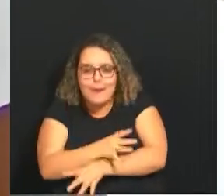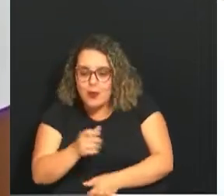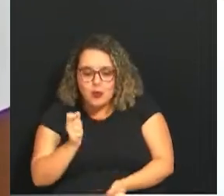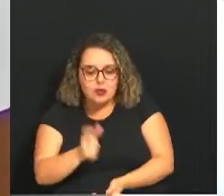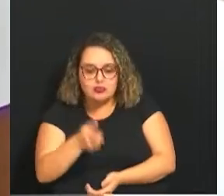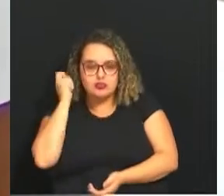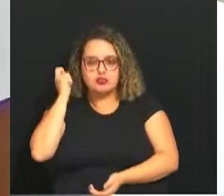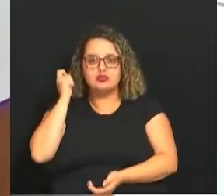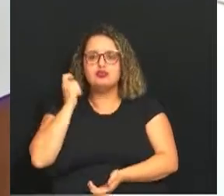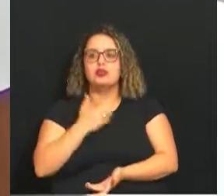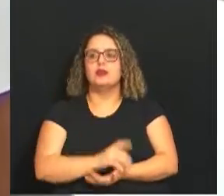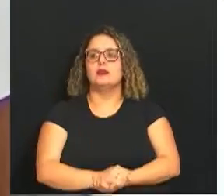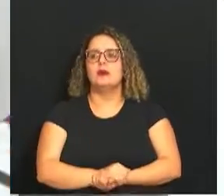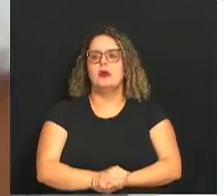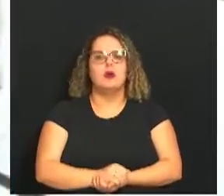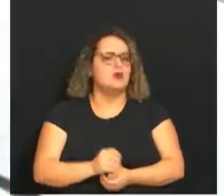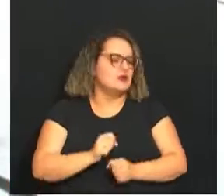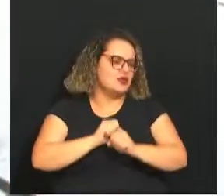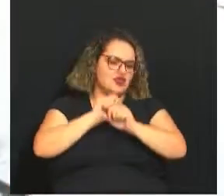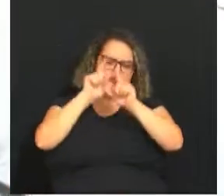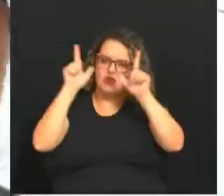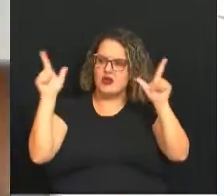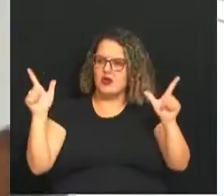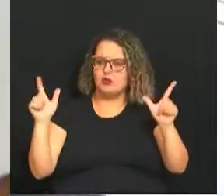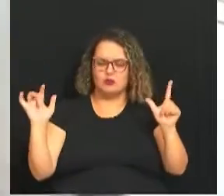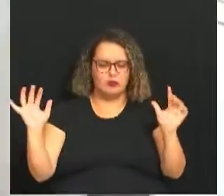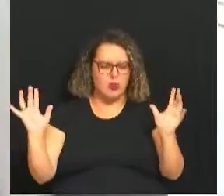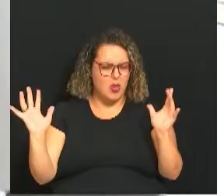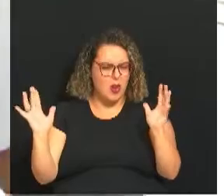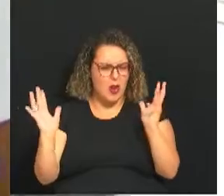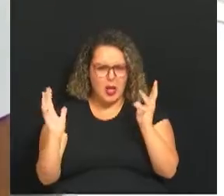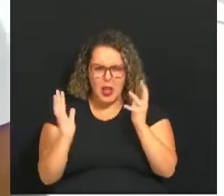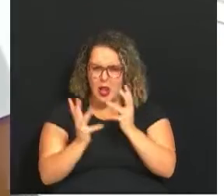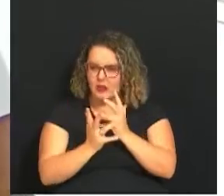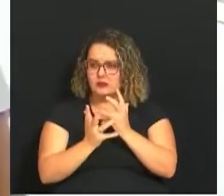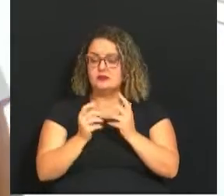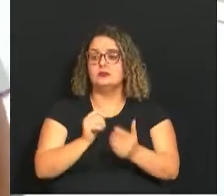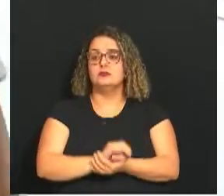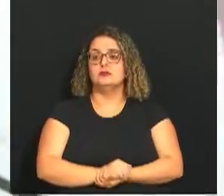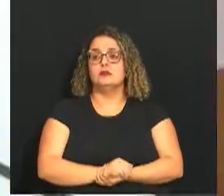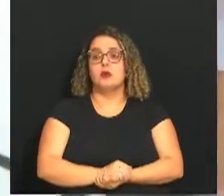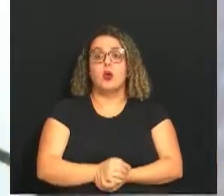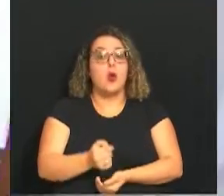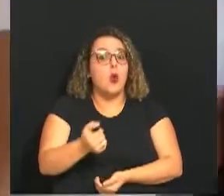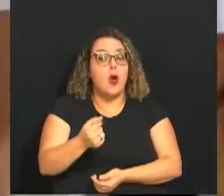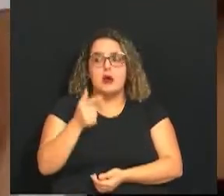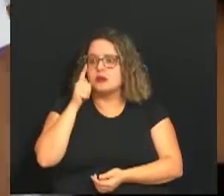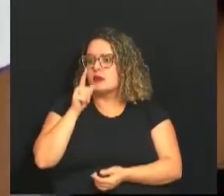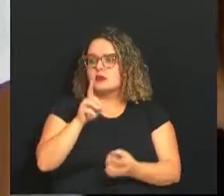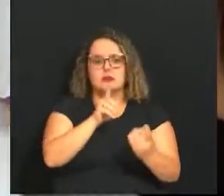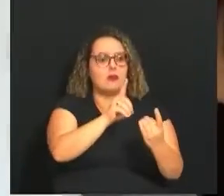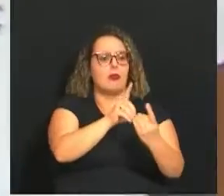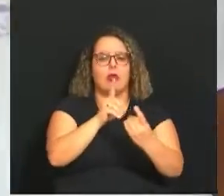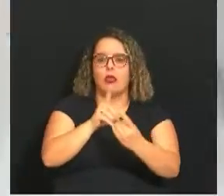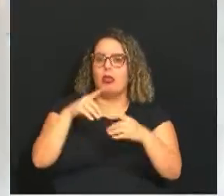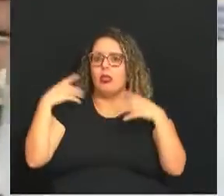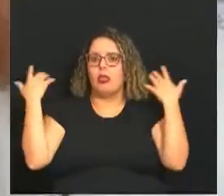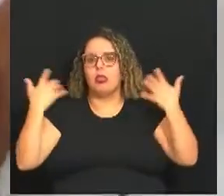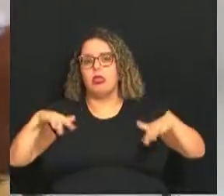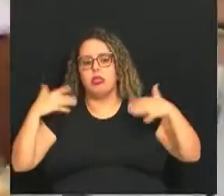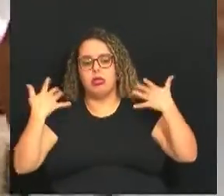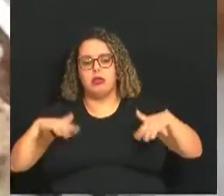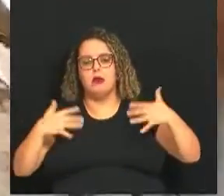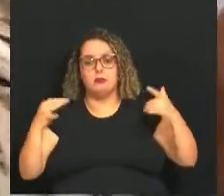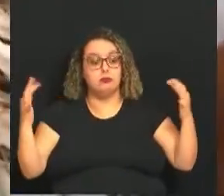começa a procurar, né? Hoje, desde manhã, que estava um movimento aqui que a gente quase não estava dando conta de atender. Foi um movimento, pelo amor